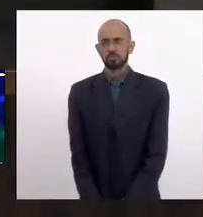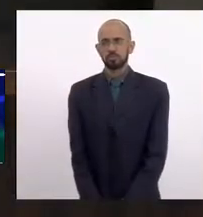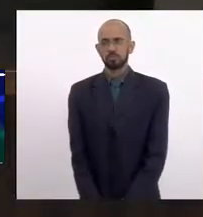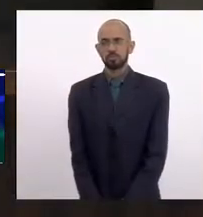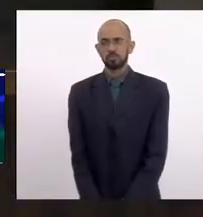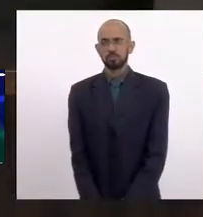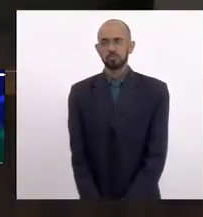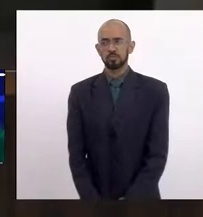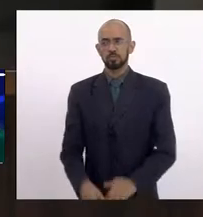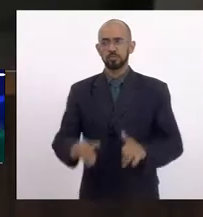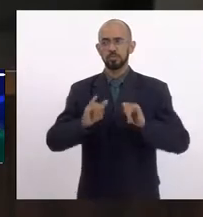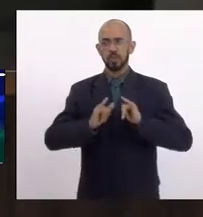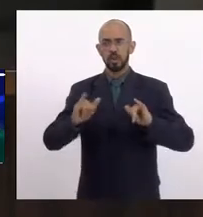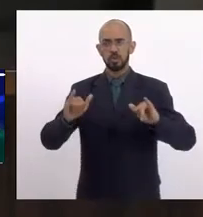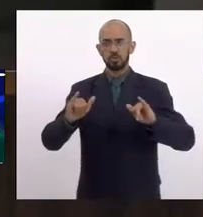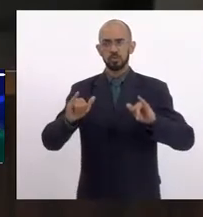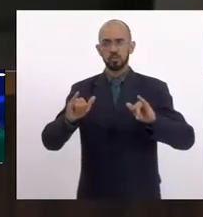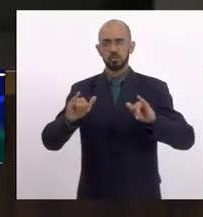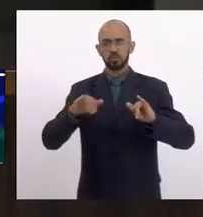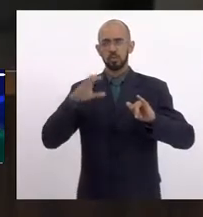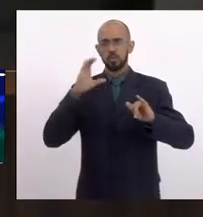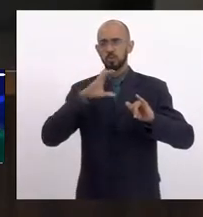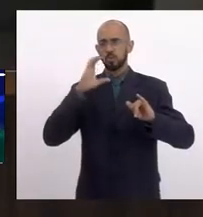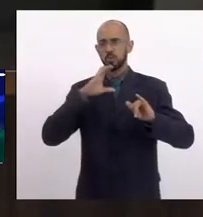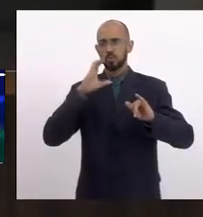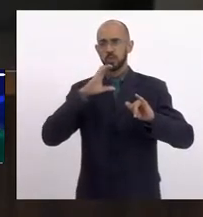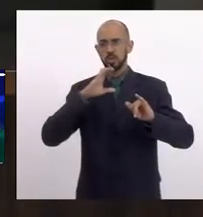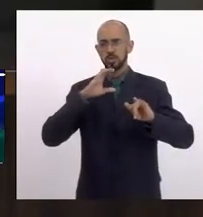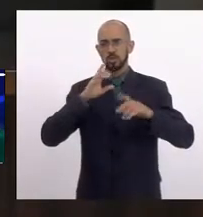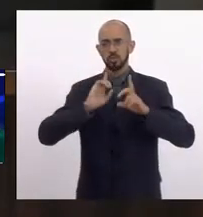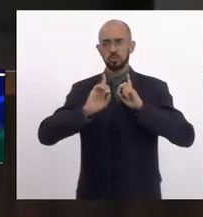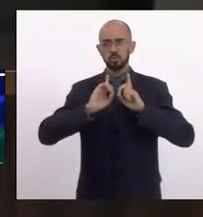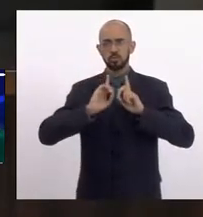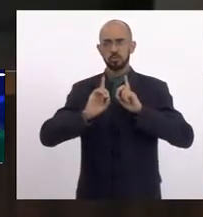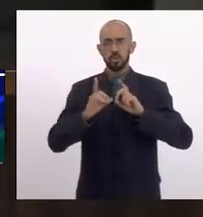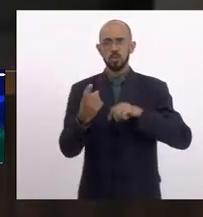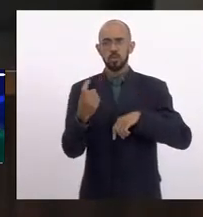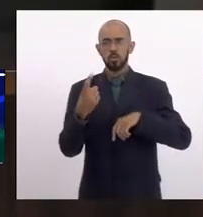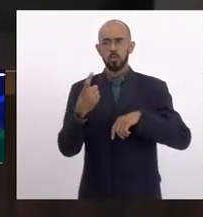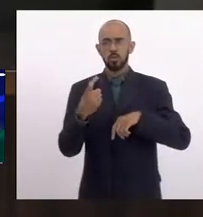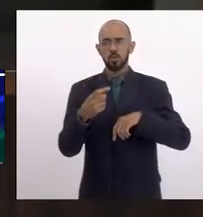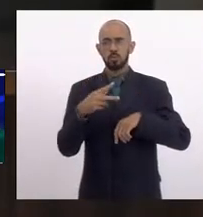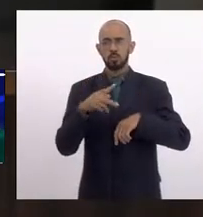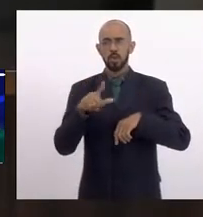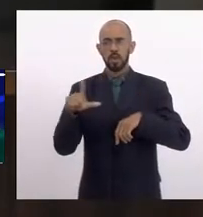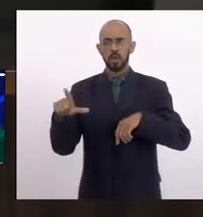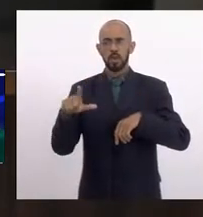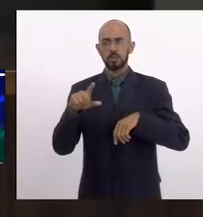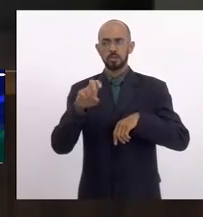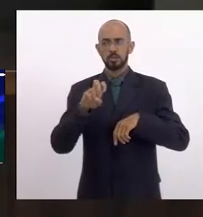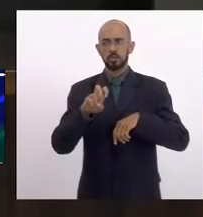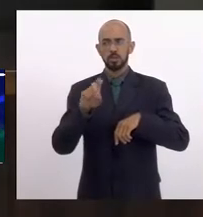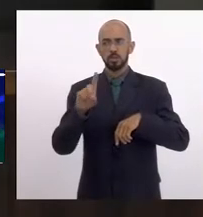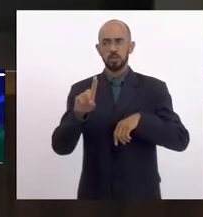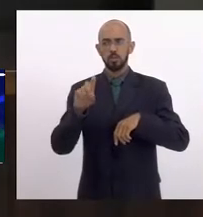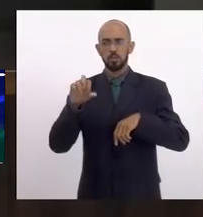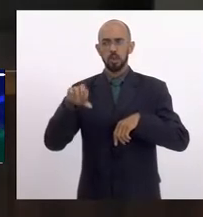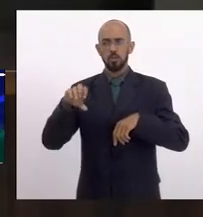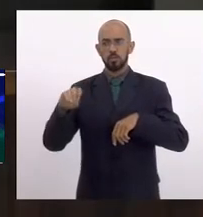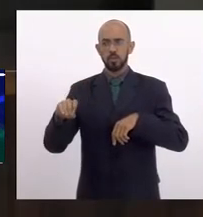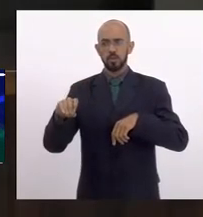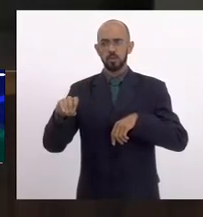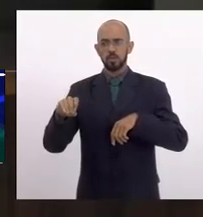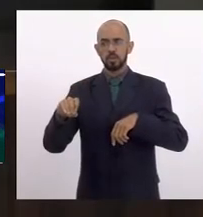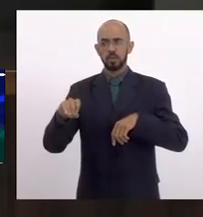o início em regime de urgência em votação em discussão única projeto de lei 5190 de autoria da comissão parlamentar de inquérito do